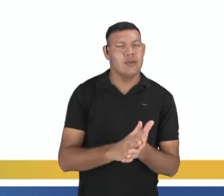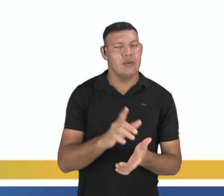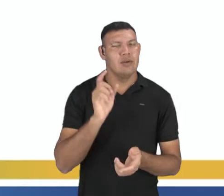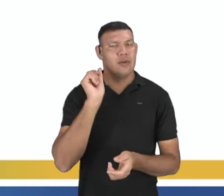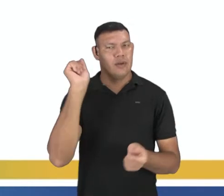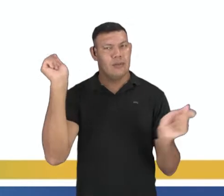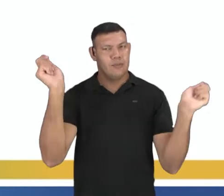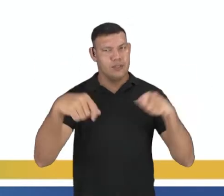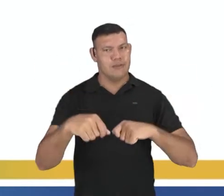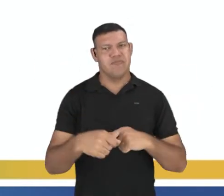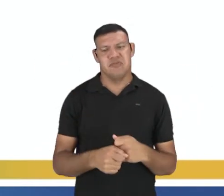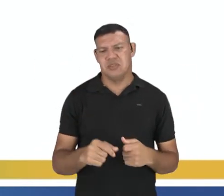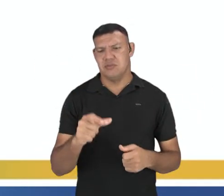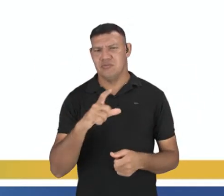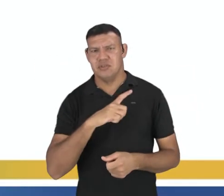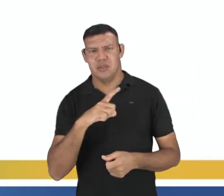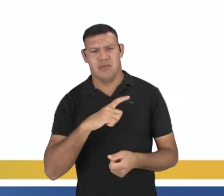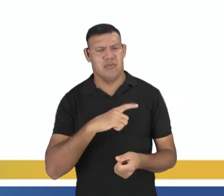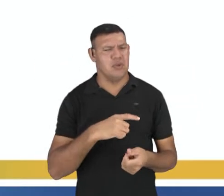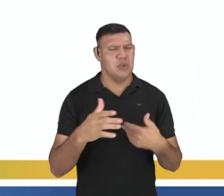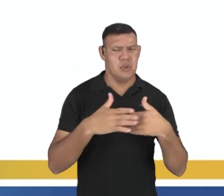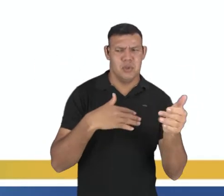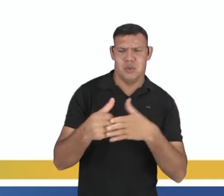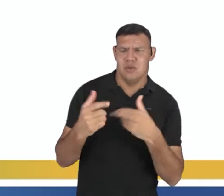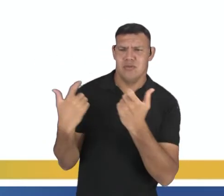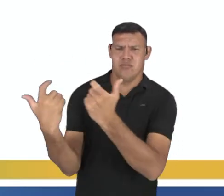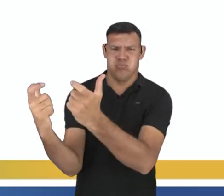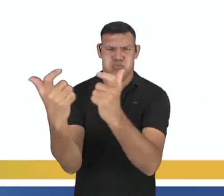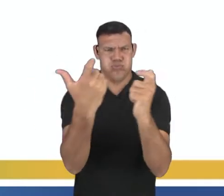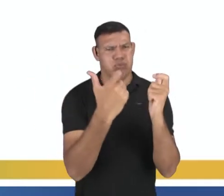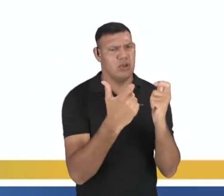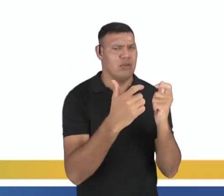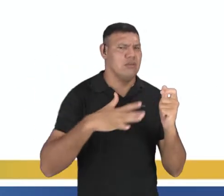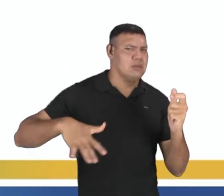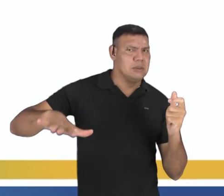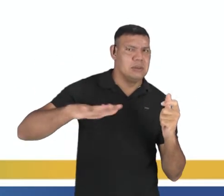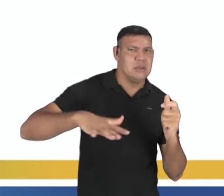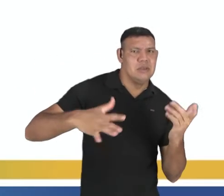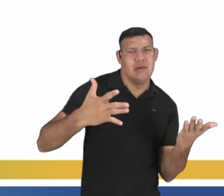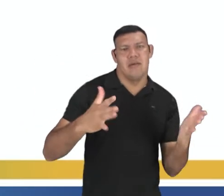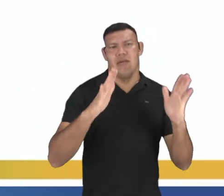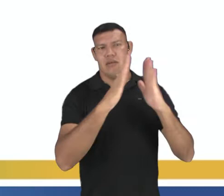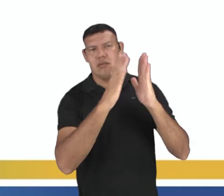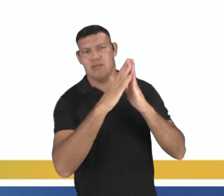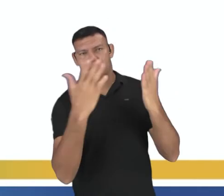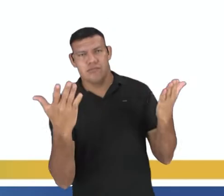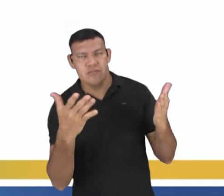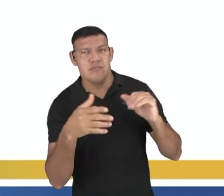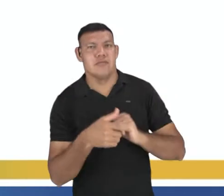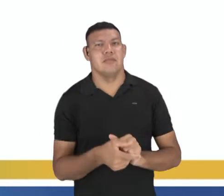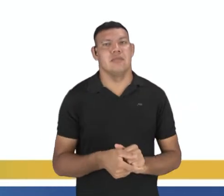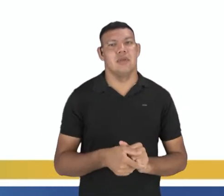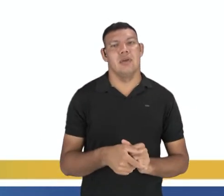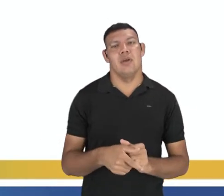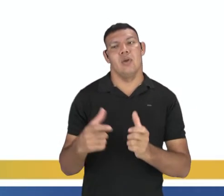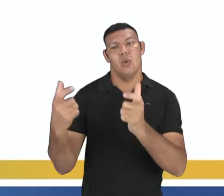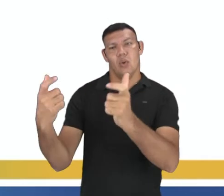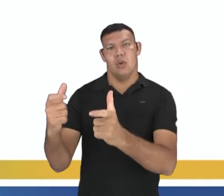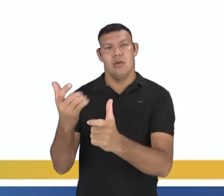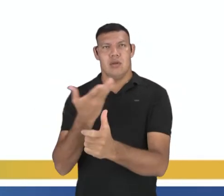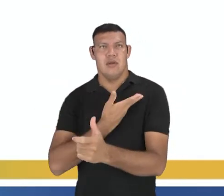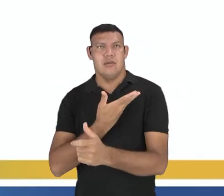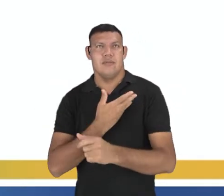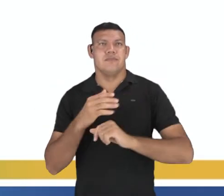reproduzir em qualquer lugar na nossa casa nos ambientes de encontro com os amigos e ainda hoje a gente consegue fazer isso não é